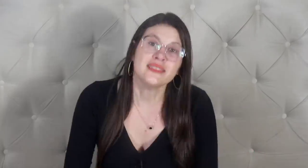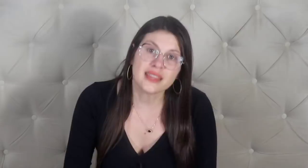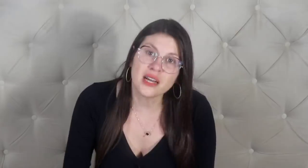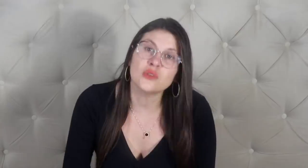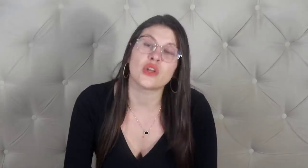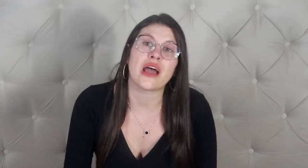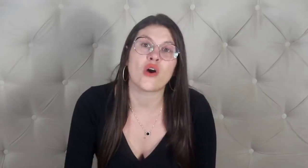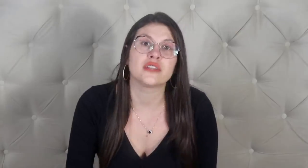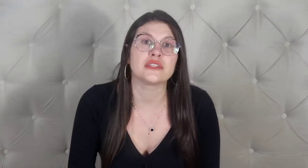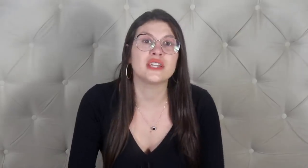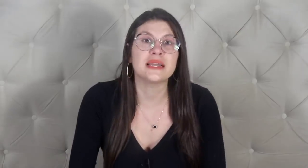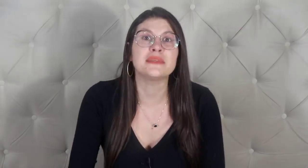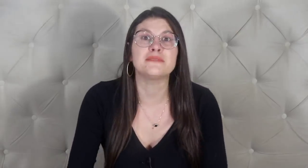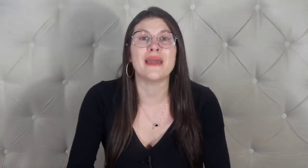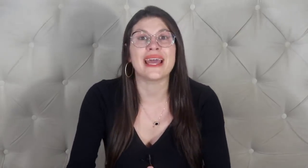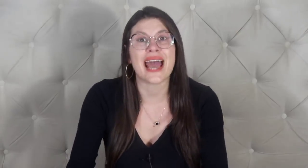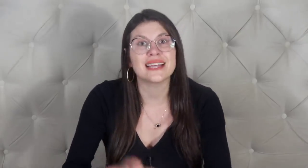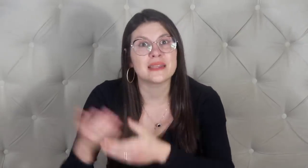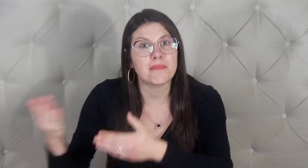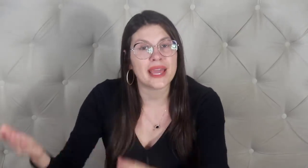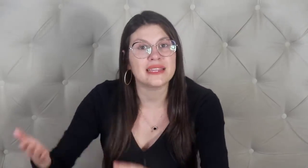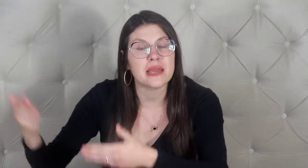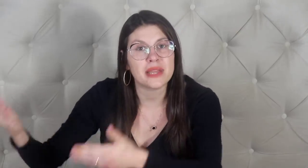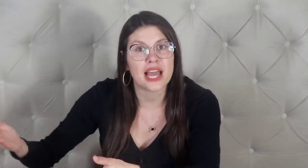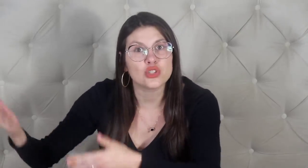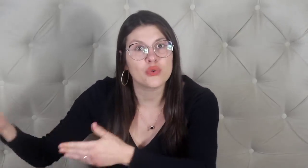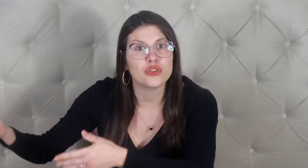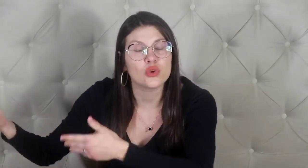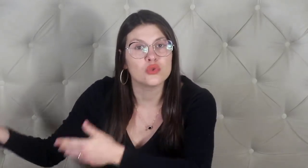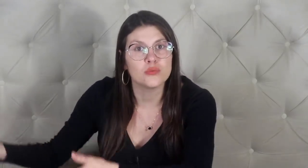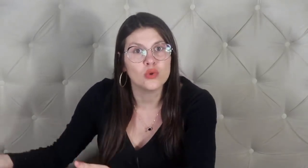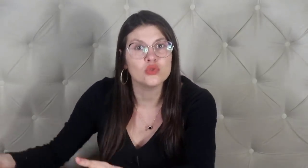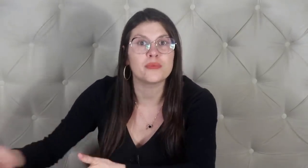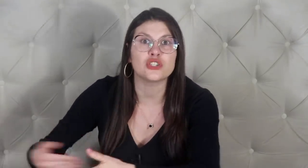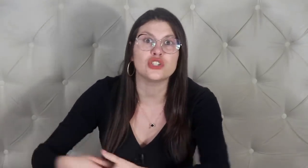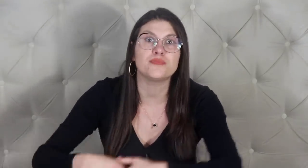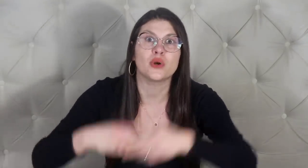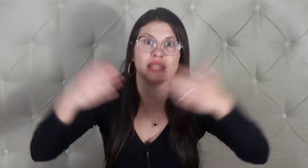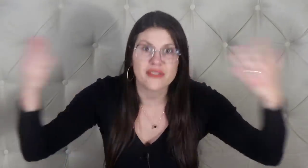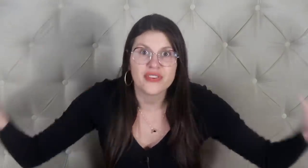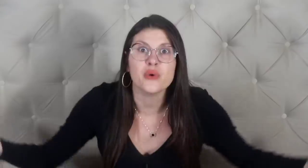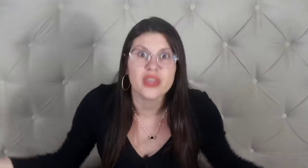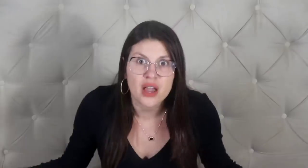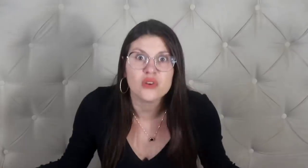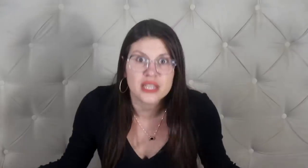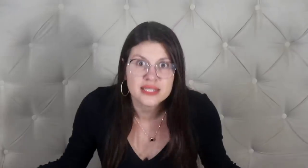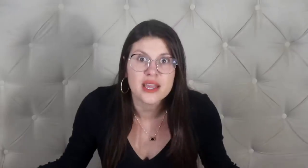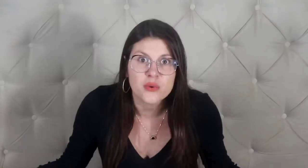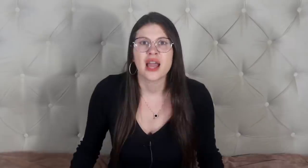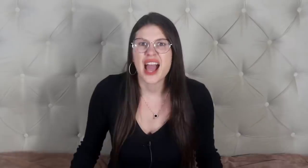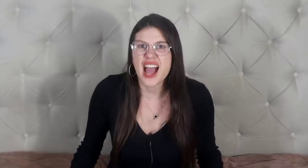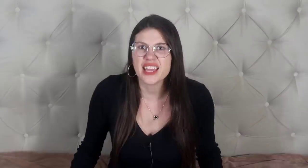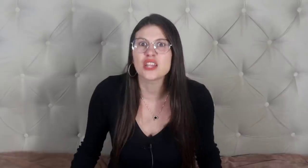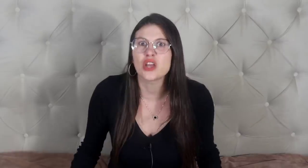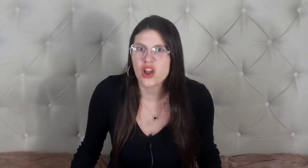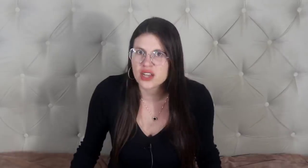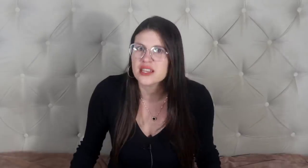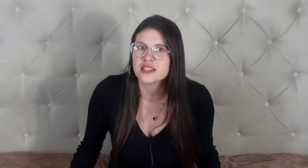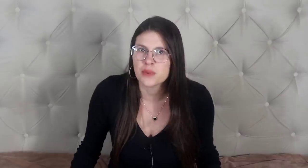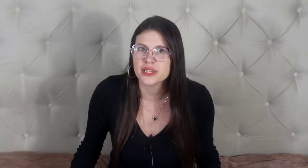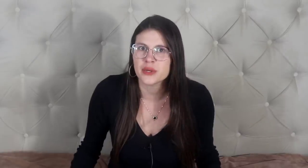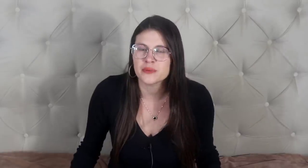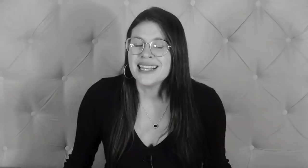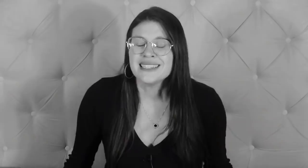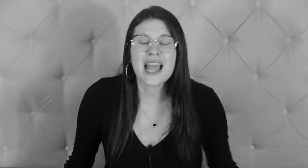respondeu: então, dona Rosa, nós temos que esperar a CPI terminar de ouvir todo mundo pra gente poder ver o que aconteceu. Aí a dona